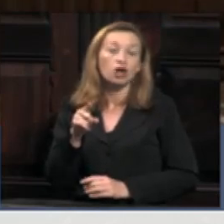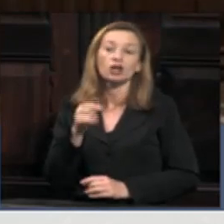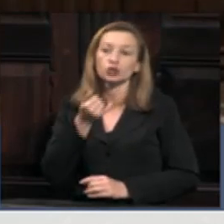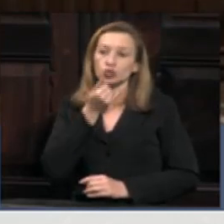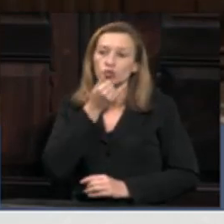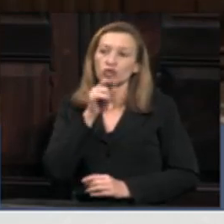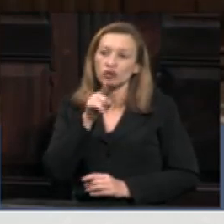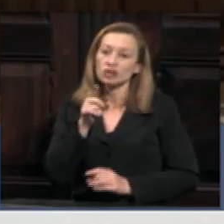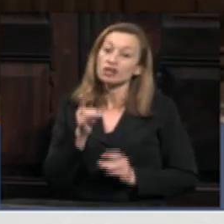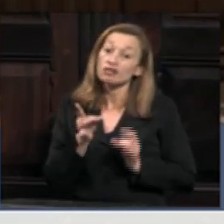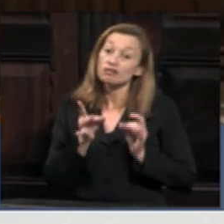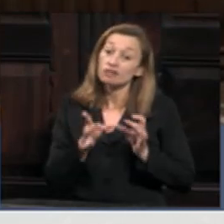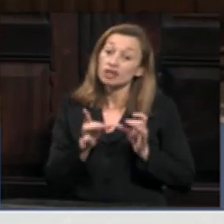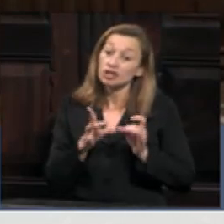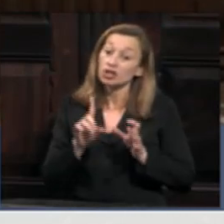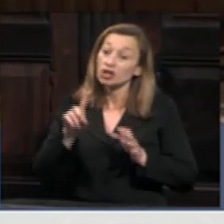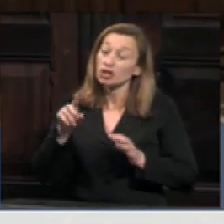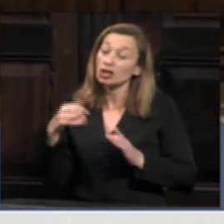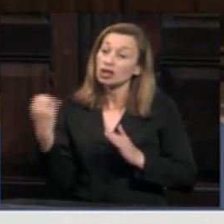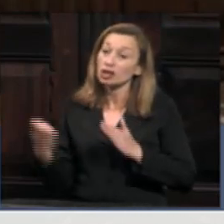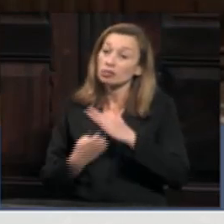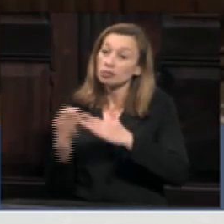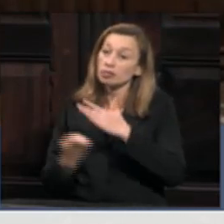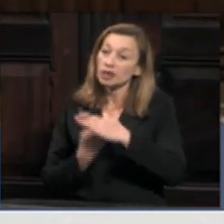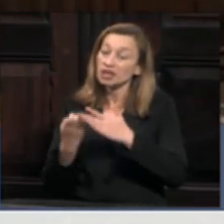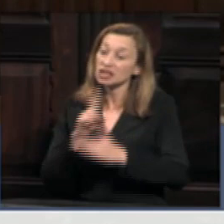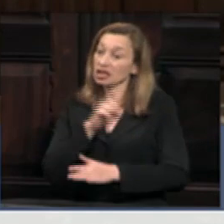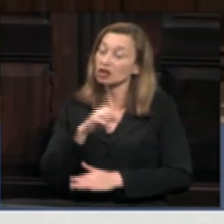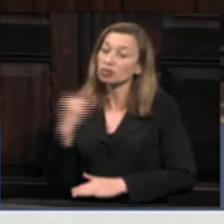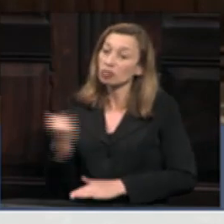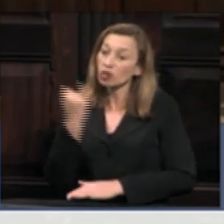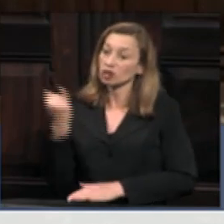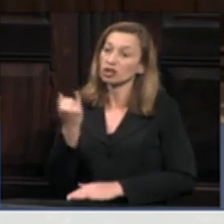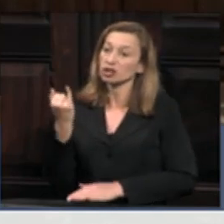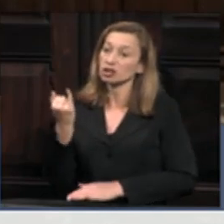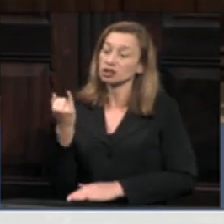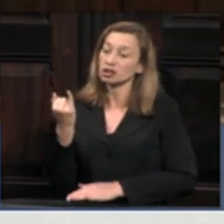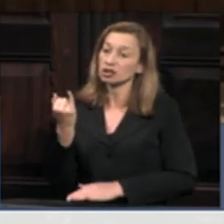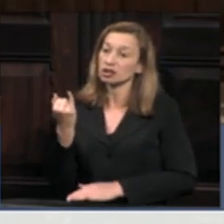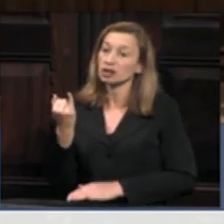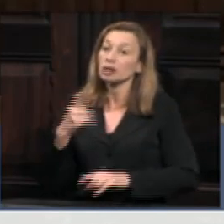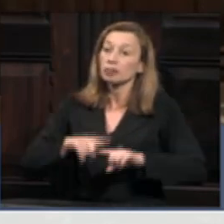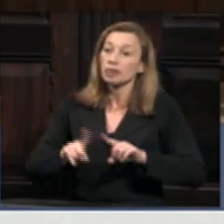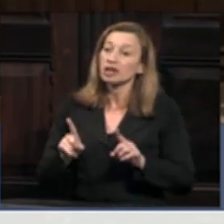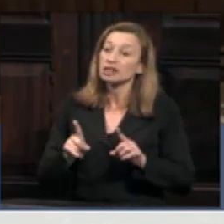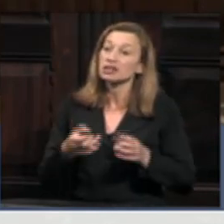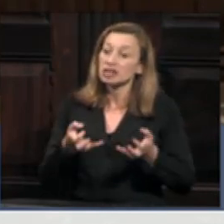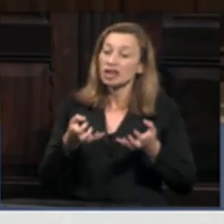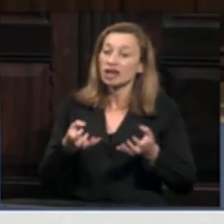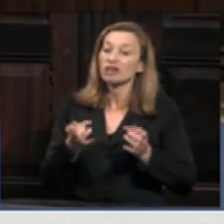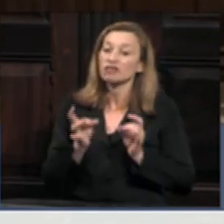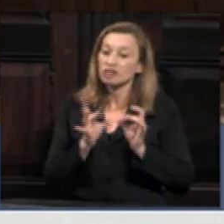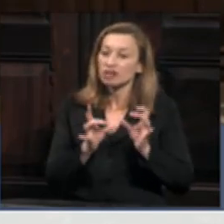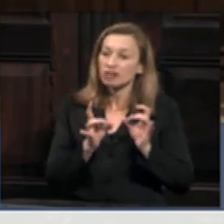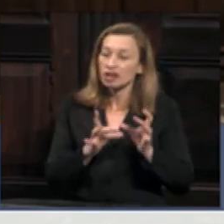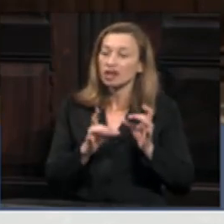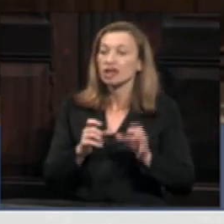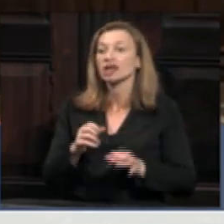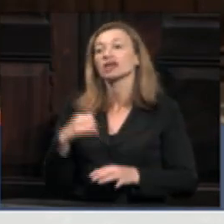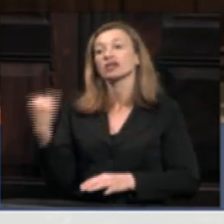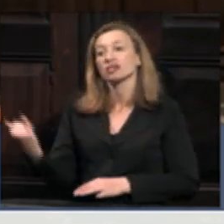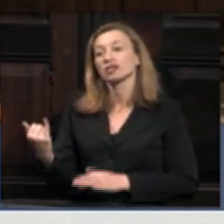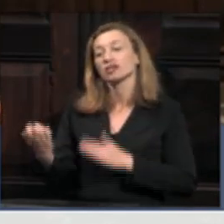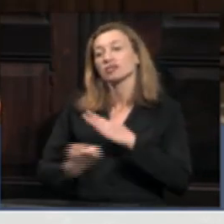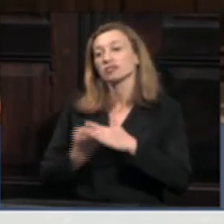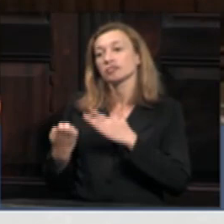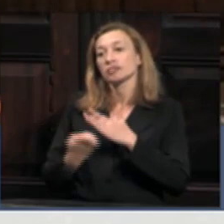gente descobrirá, alguma coisa estranha que fez a SEDAI entrar